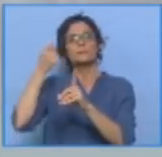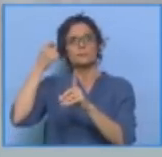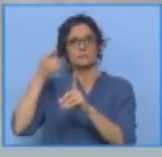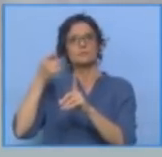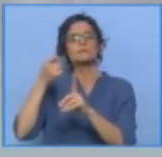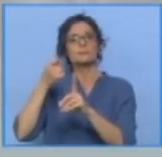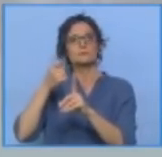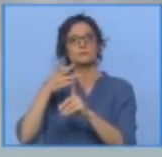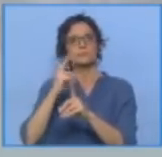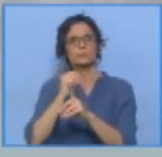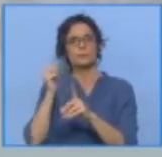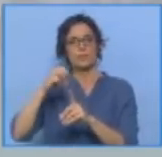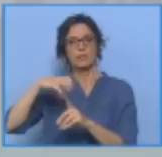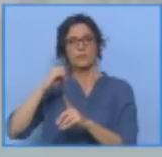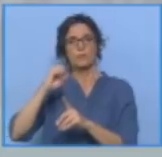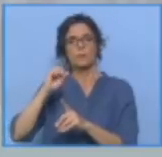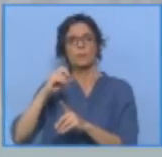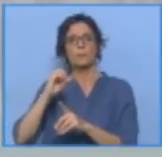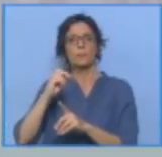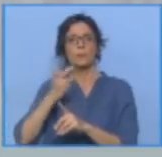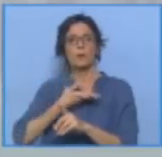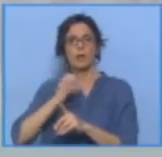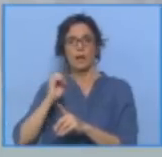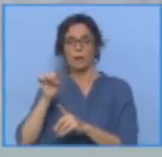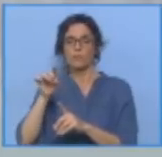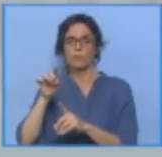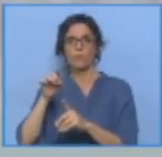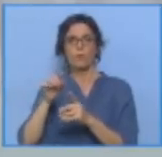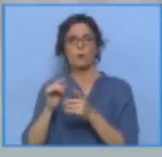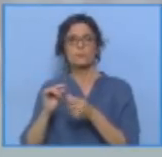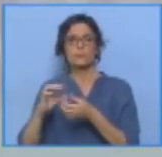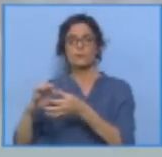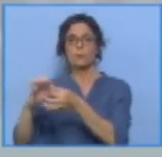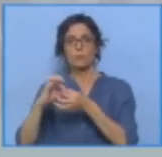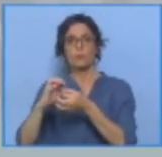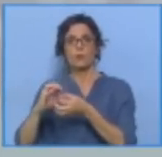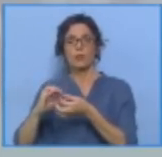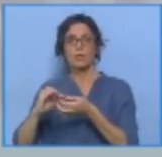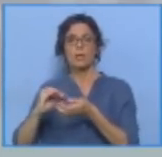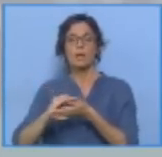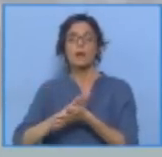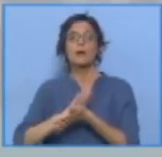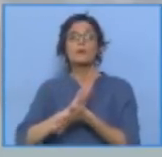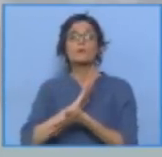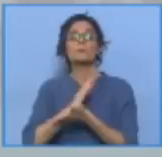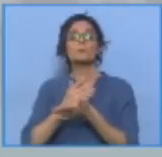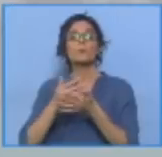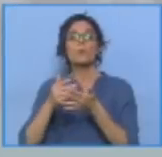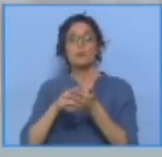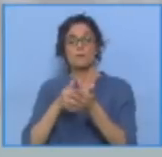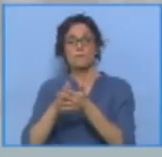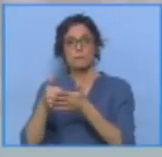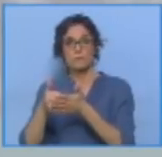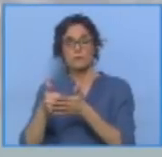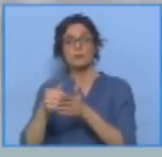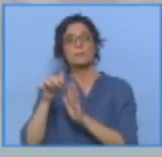a colaborar com a revista bíblica, produzindo um pequeno conteúdo dominical a partir das leituras,